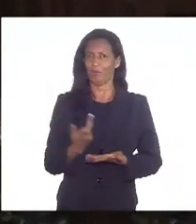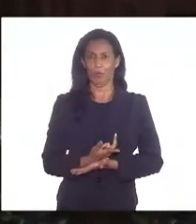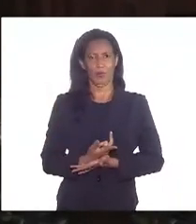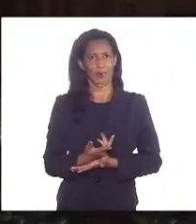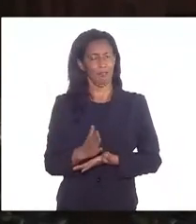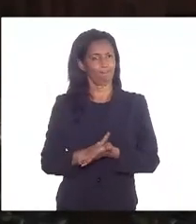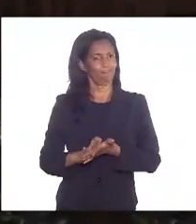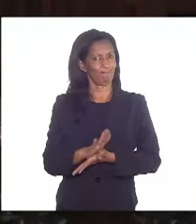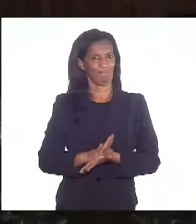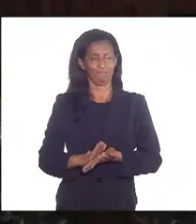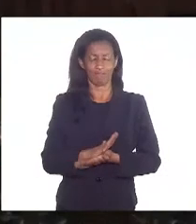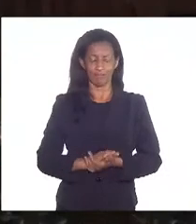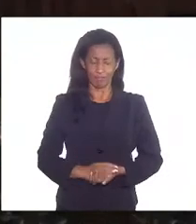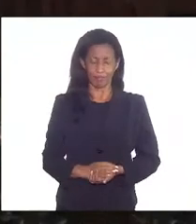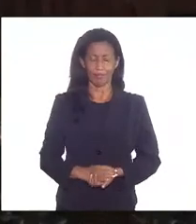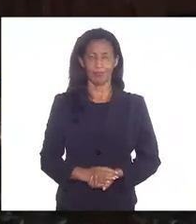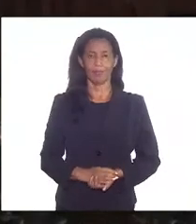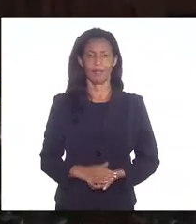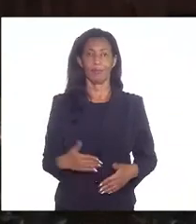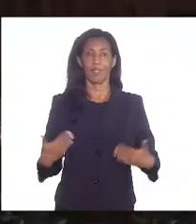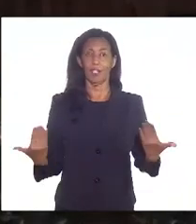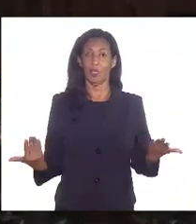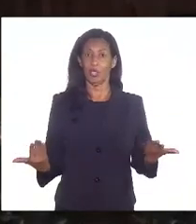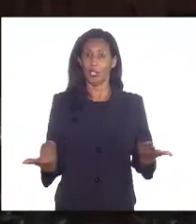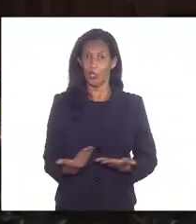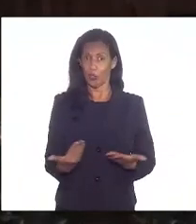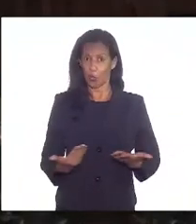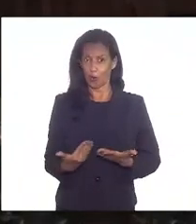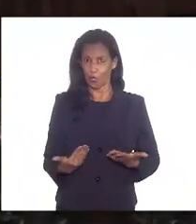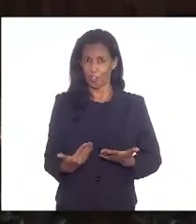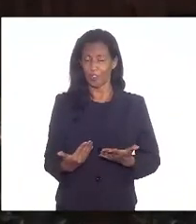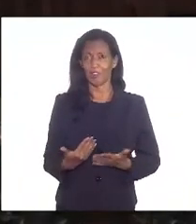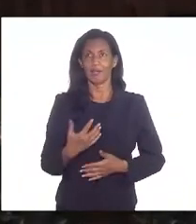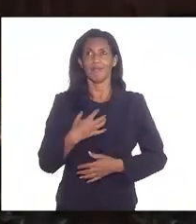E não aconteceu. E hoje,